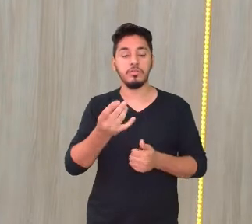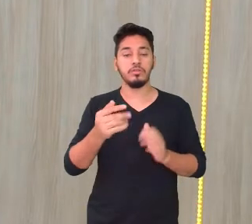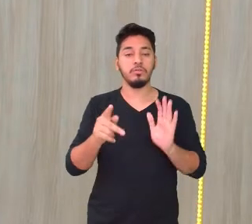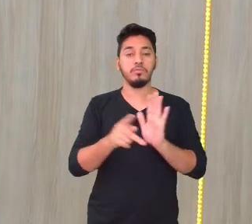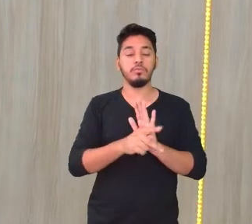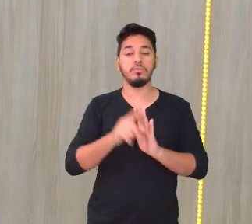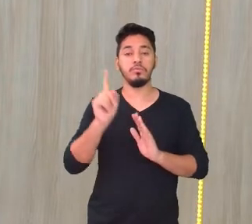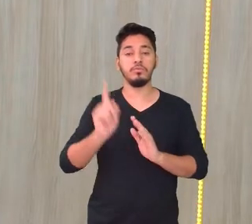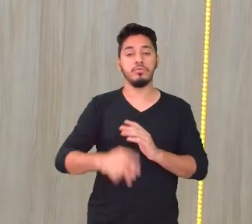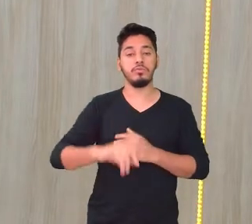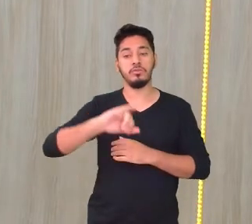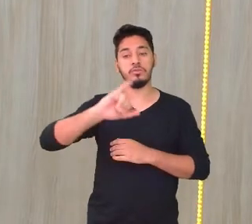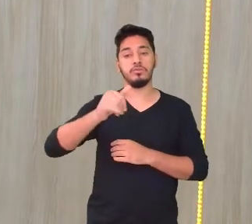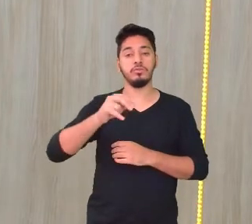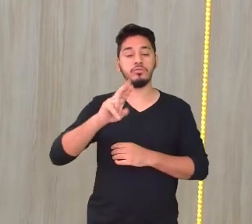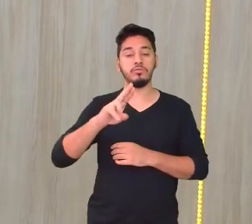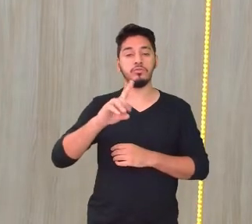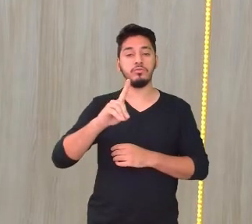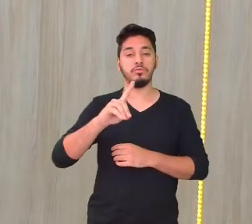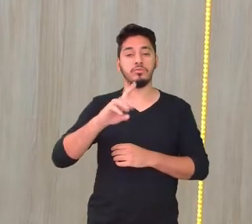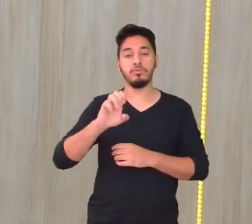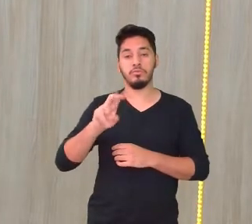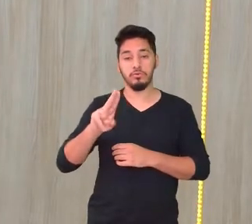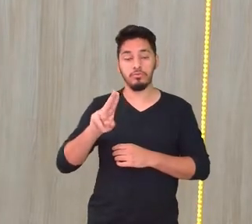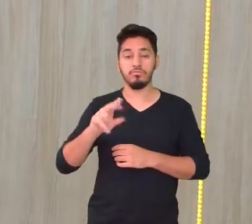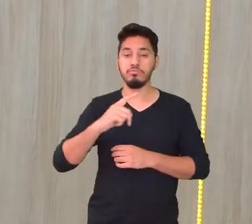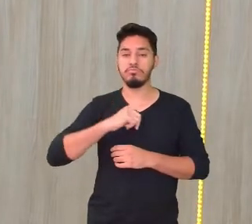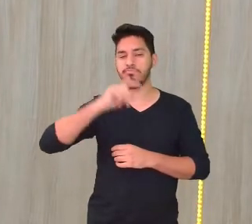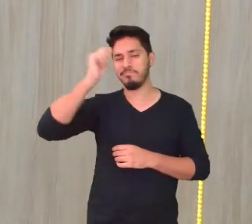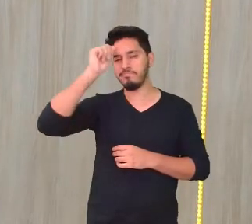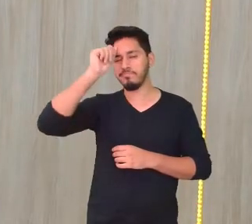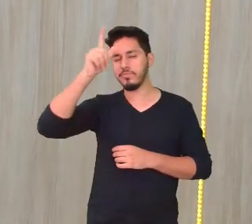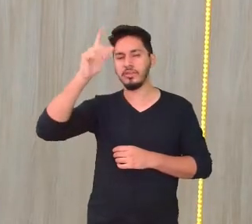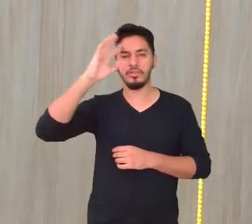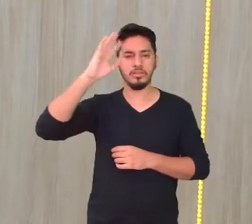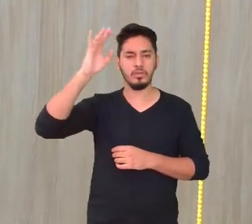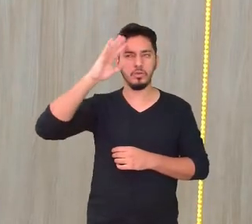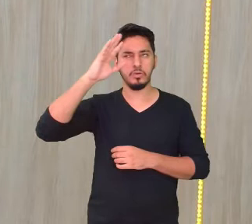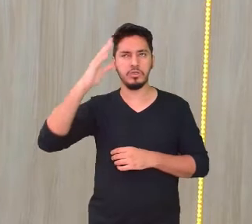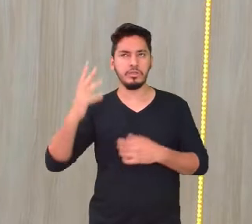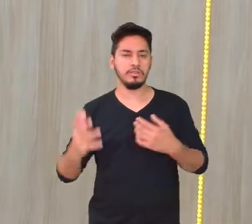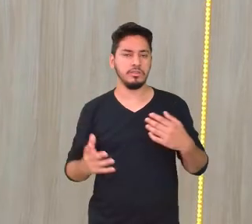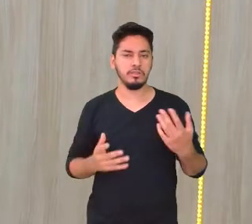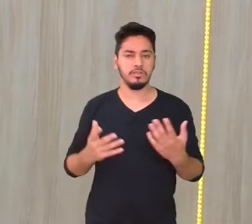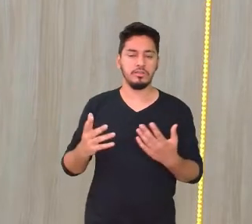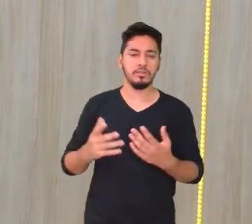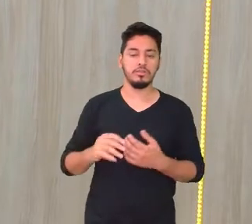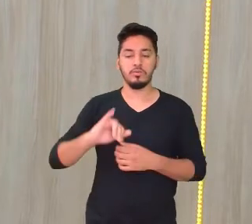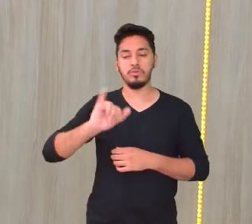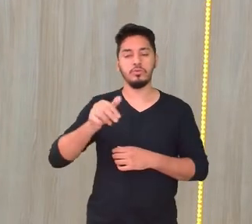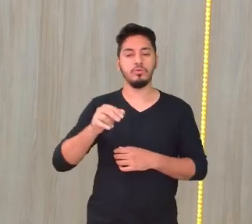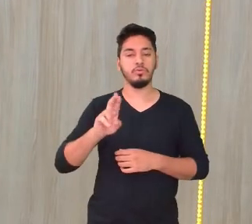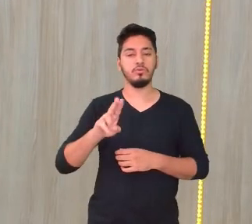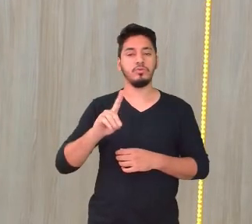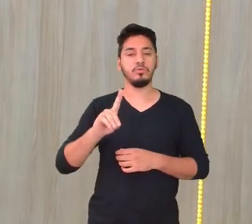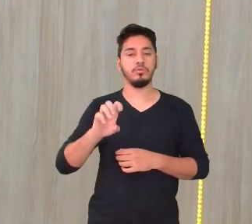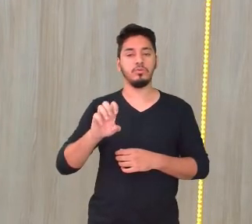judeus, né? Porque eles tinham aquela ideia, né, aquela teoria conspiracionista do judeu, né,